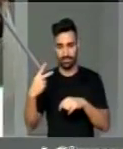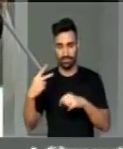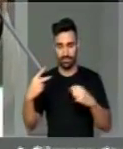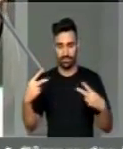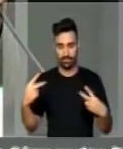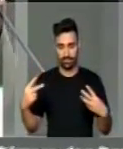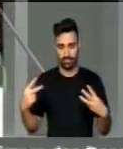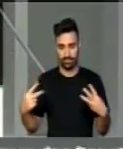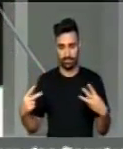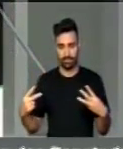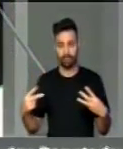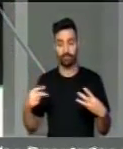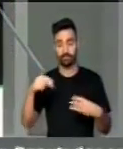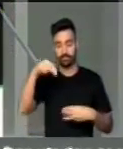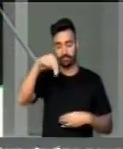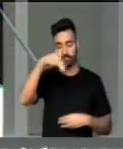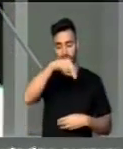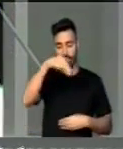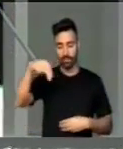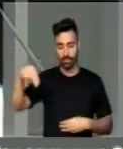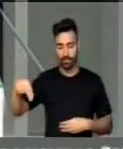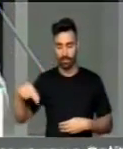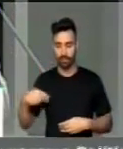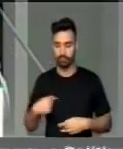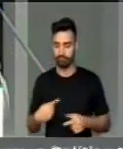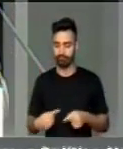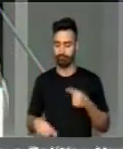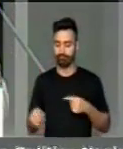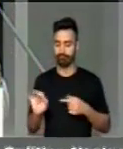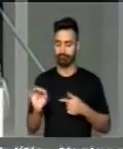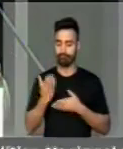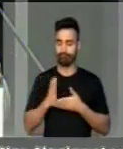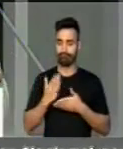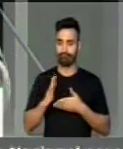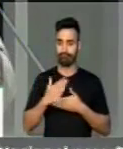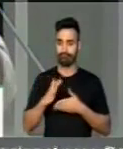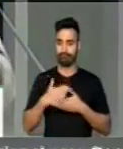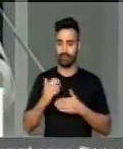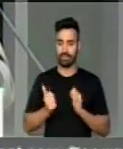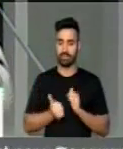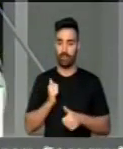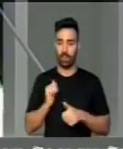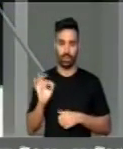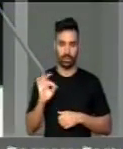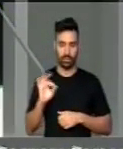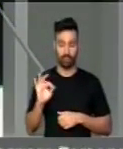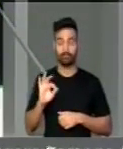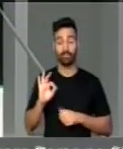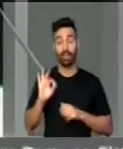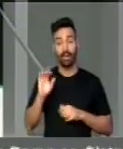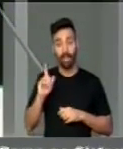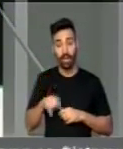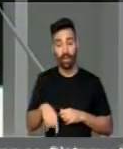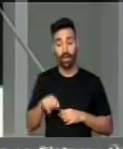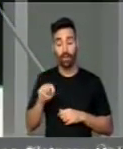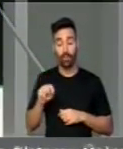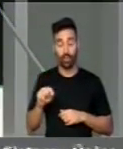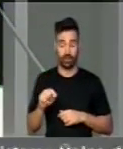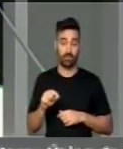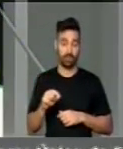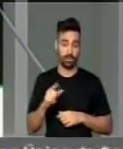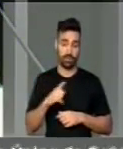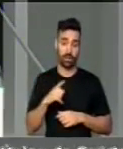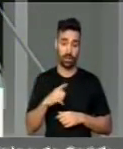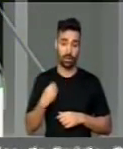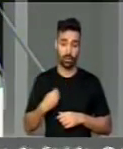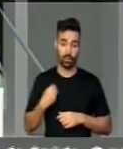uma modalidade nada esportiva, que é o que se verifica agora, ainda aqui nessa